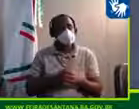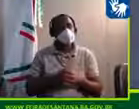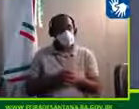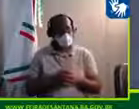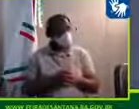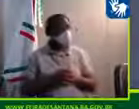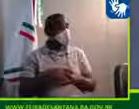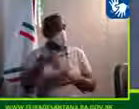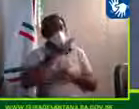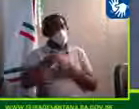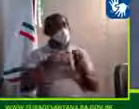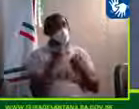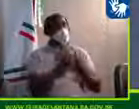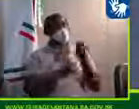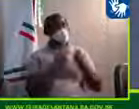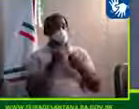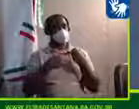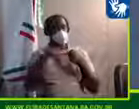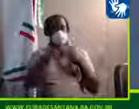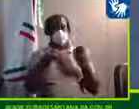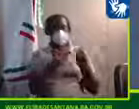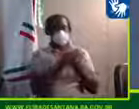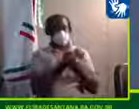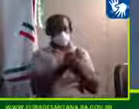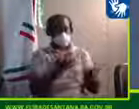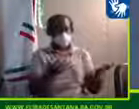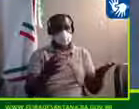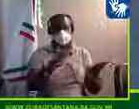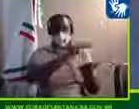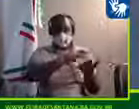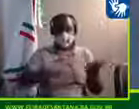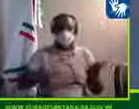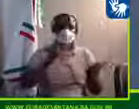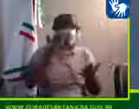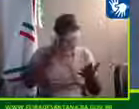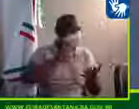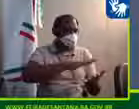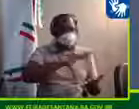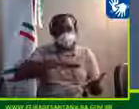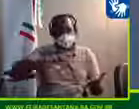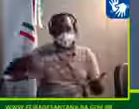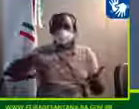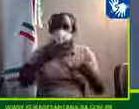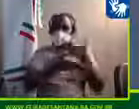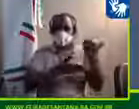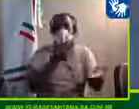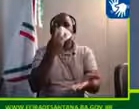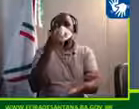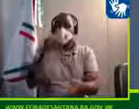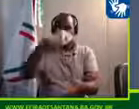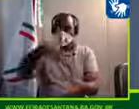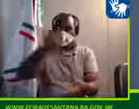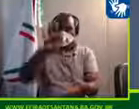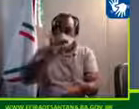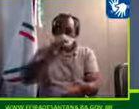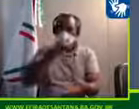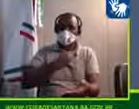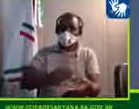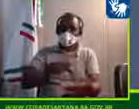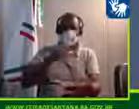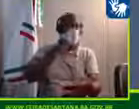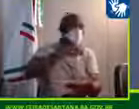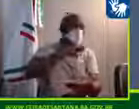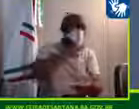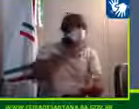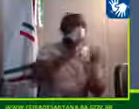Nós não conseguimos fazer uma distribuição ainda grande. As creches, nós já conseguimos atendê-las, são 18 creches, quase todas, as mães